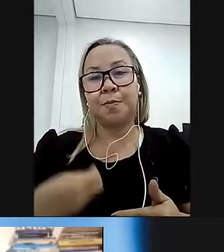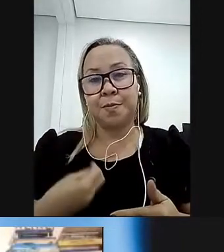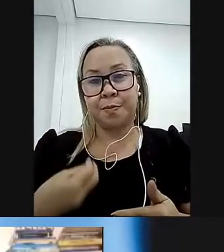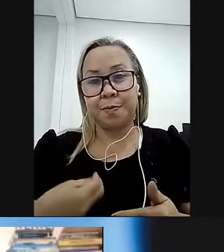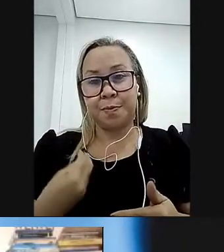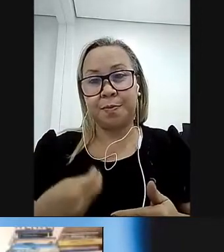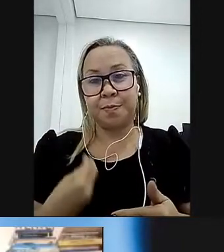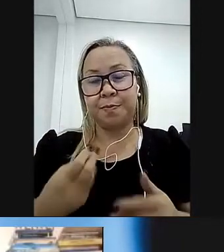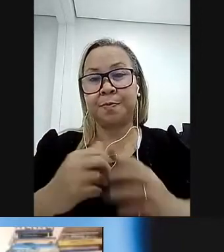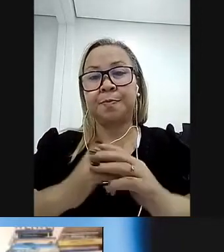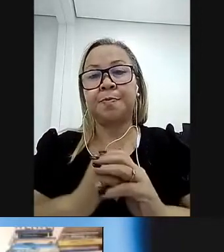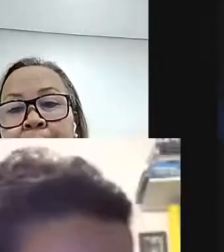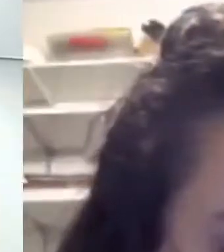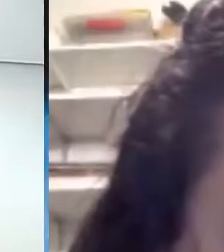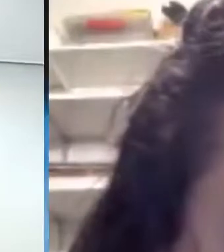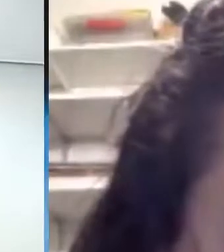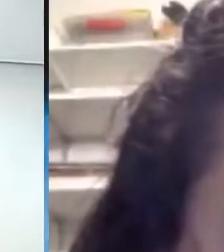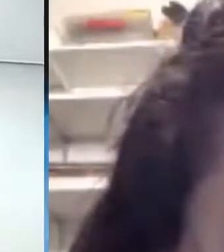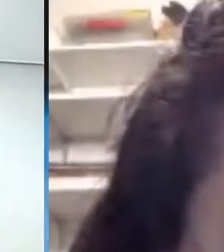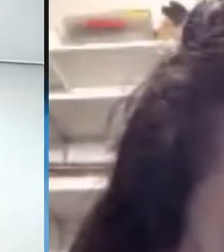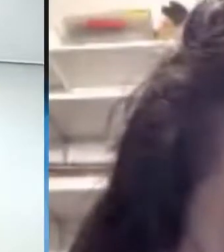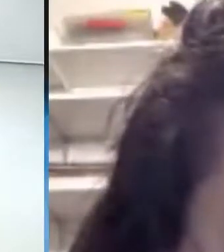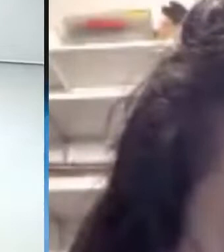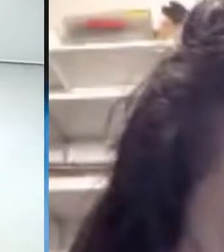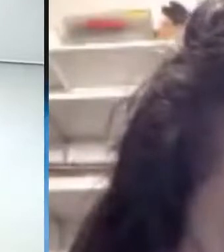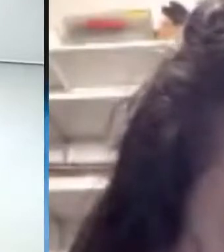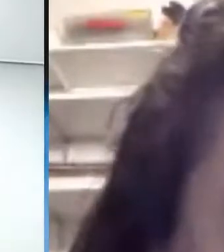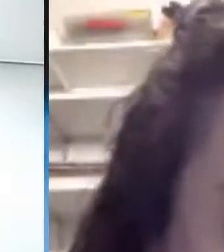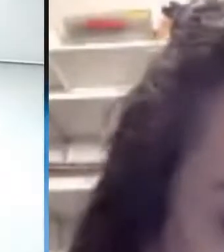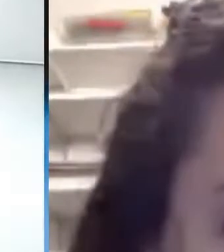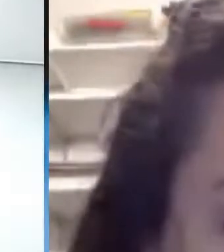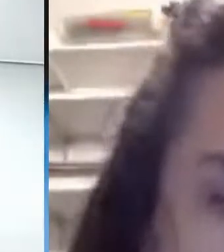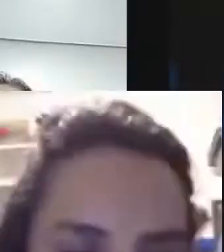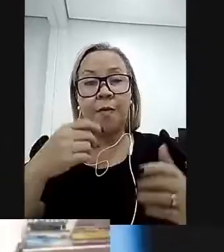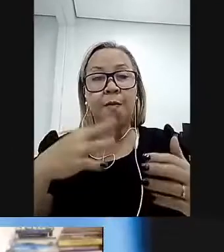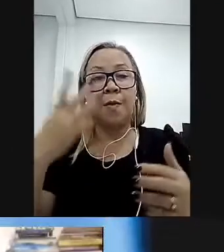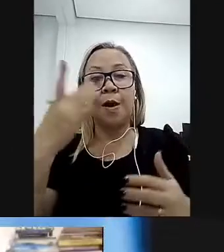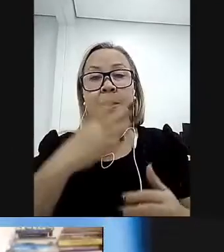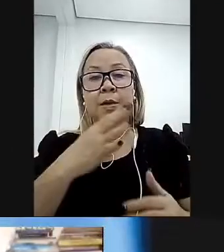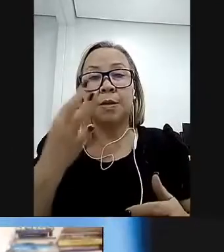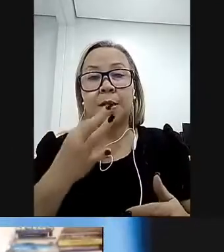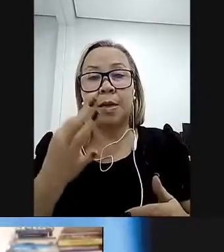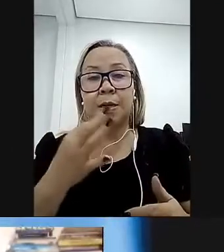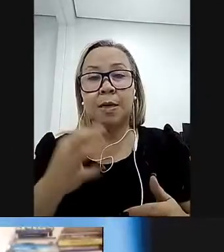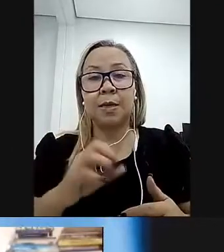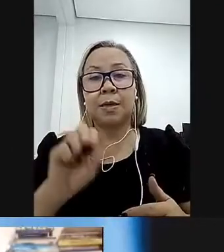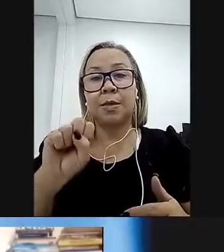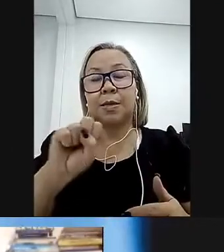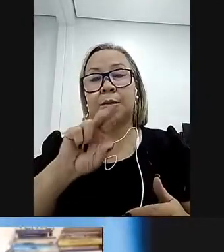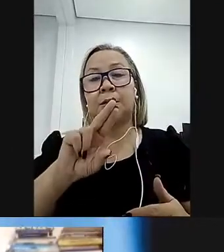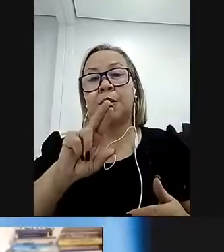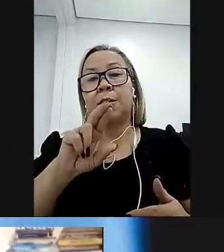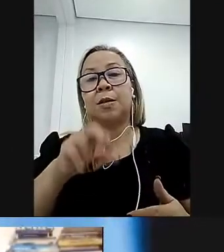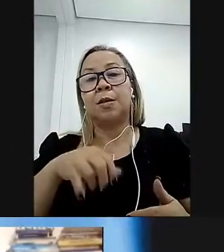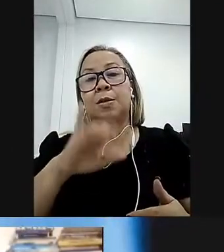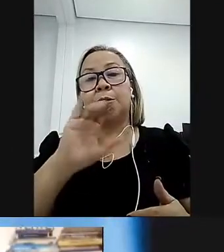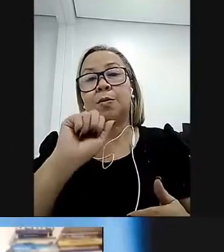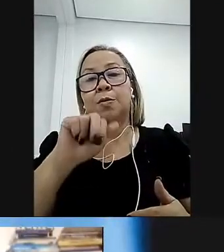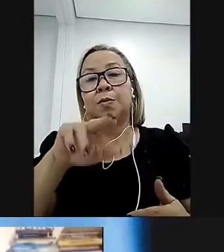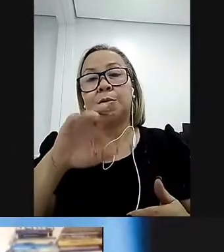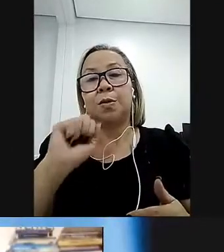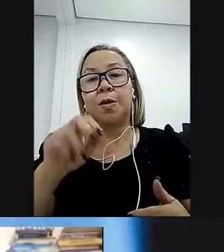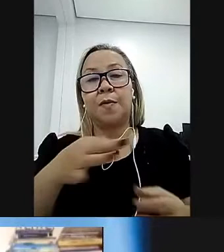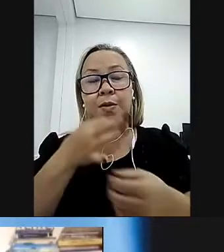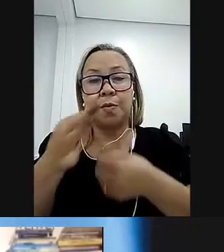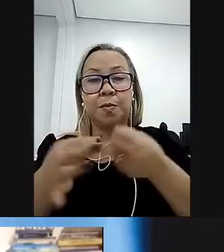Bom, tem bastante gente aqui falando que está lindo. E a Suiane tinha feito um comentário, mas logo depois eu acho que ela percebeu que